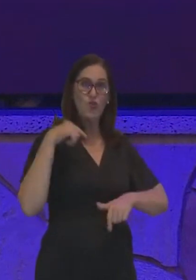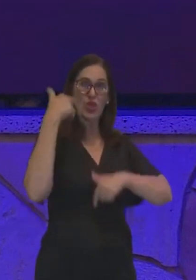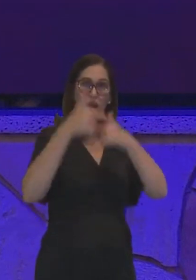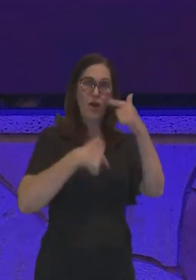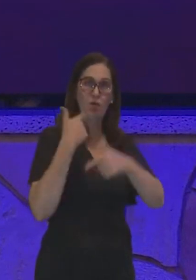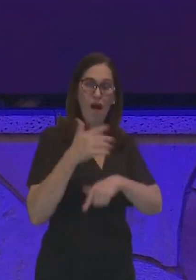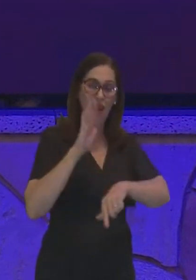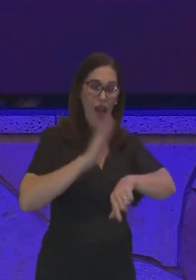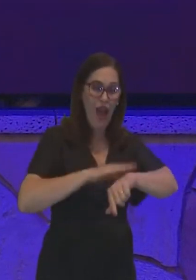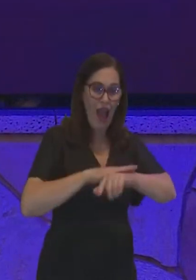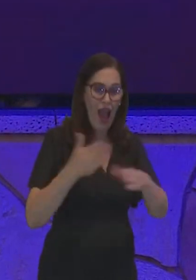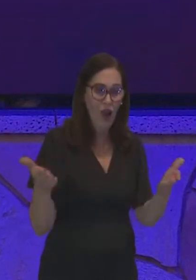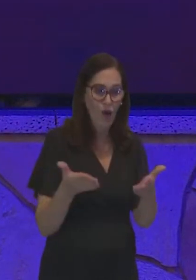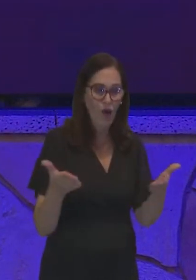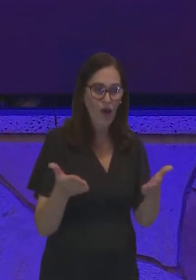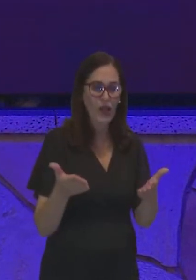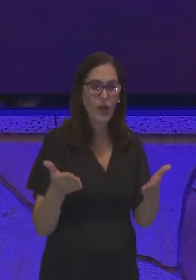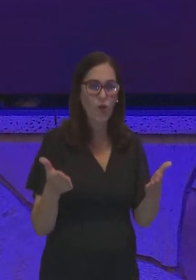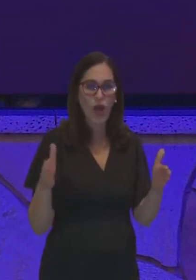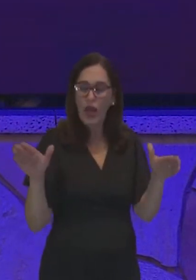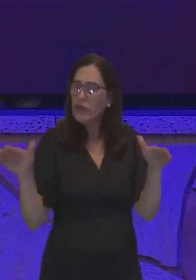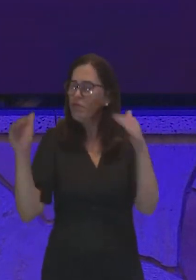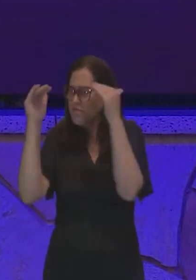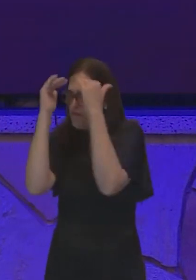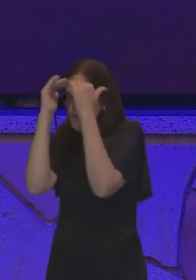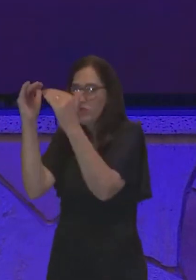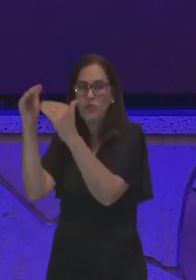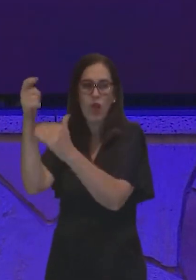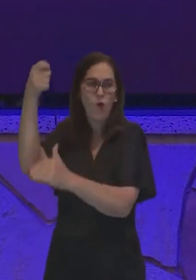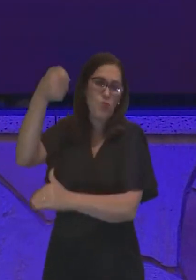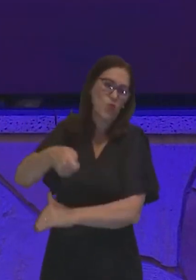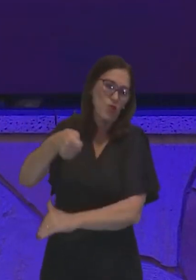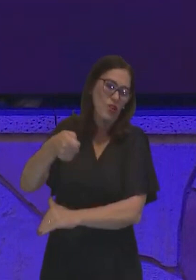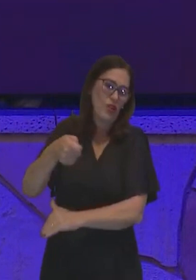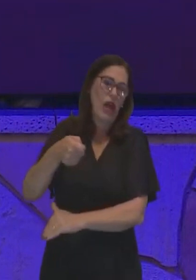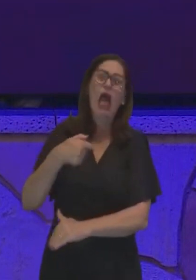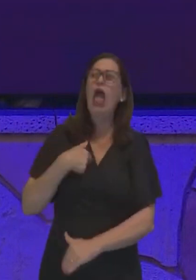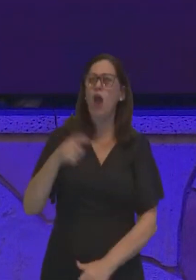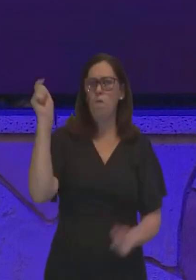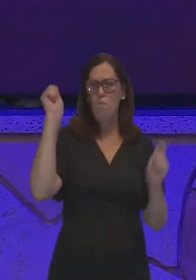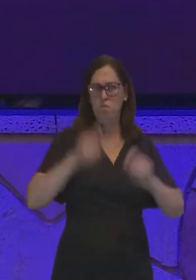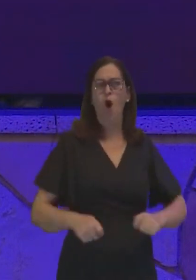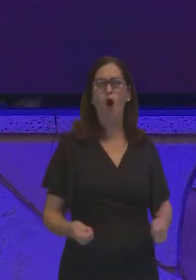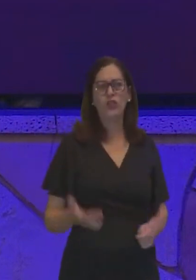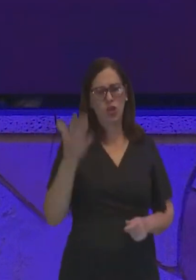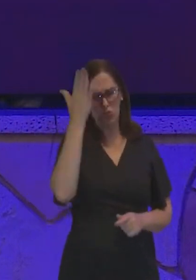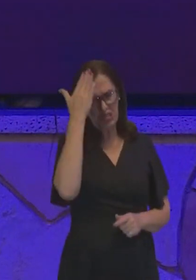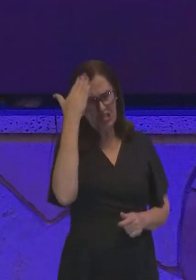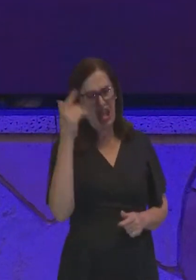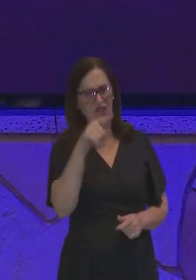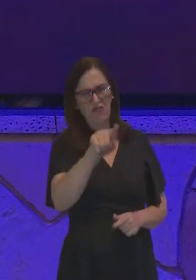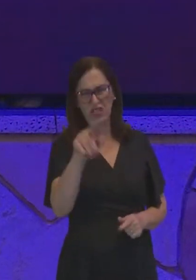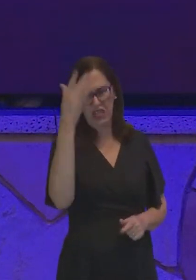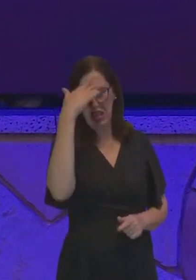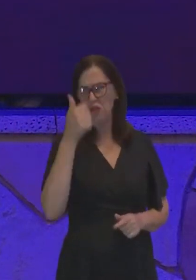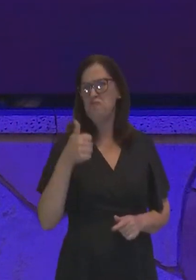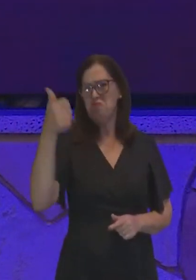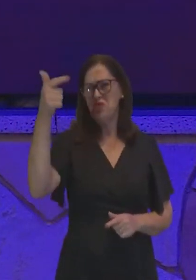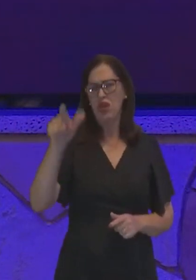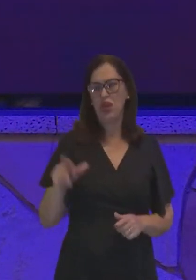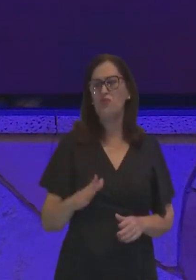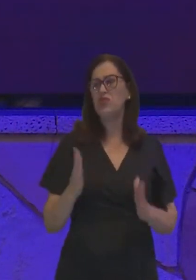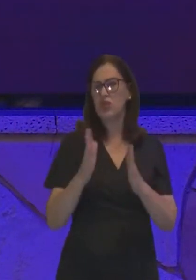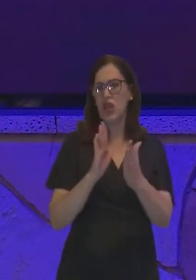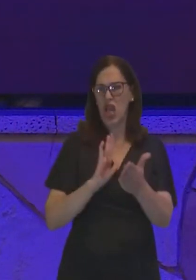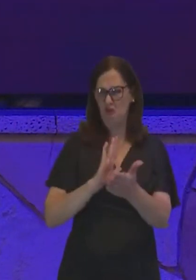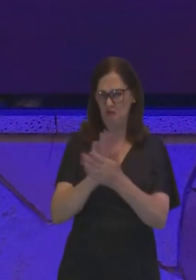deste tempo não querem se submeter à autoridade. Eu sei tudo, eu sou mais capaz do que você, e se você ficar na minha